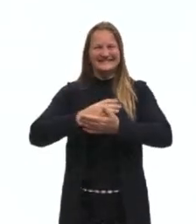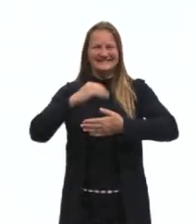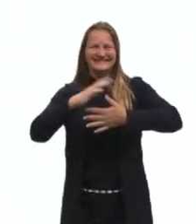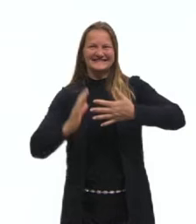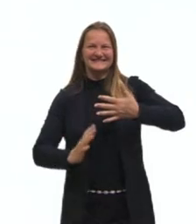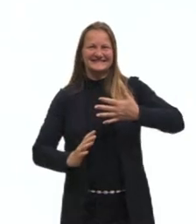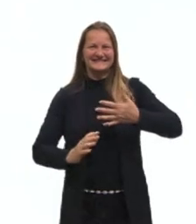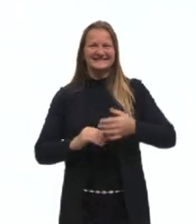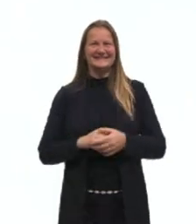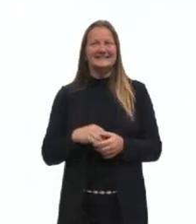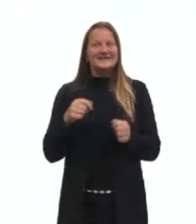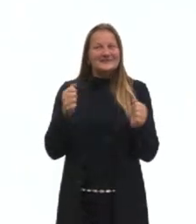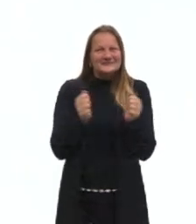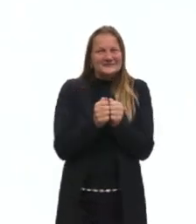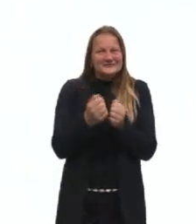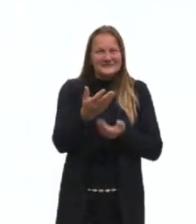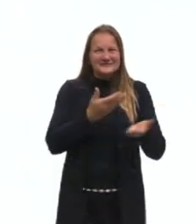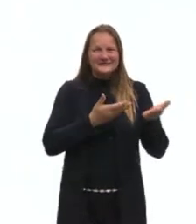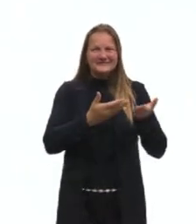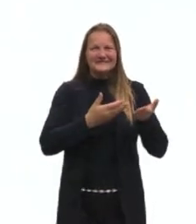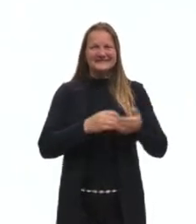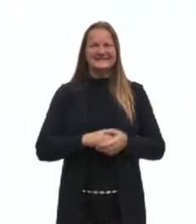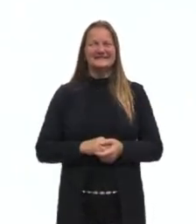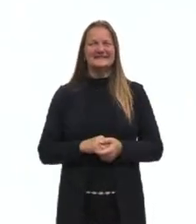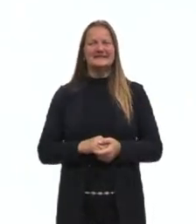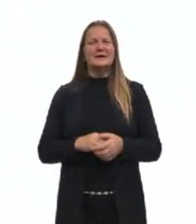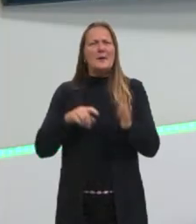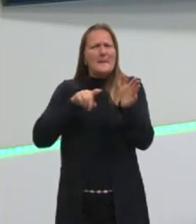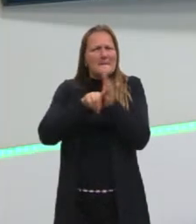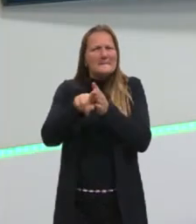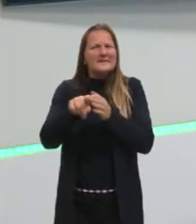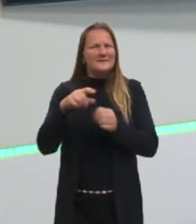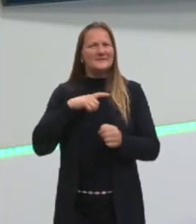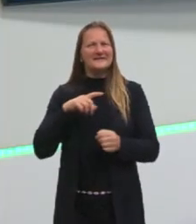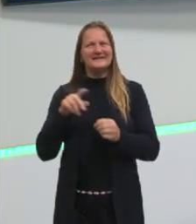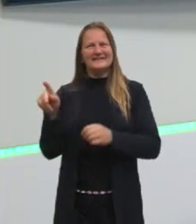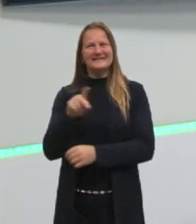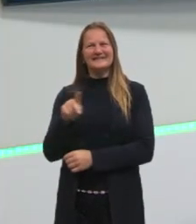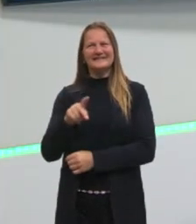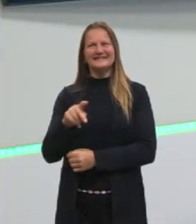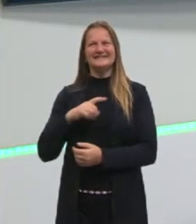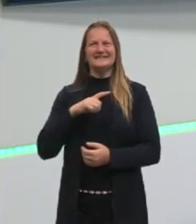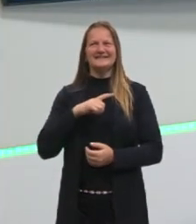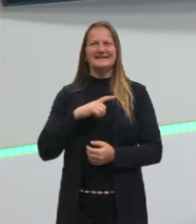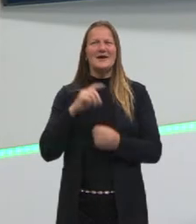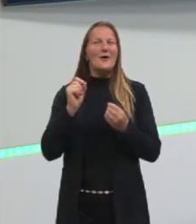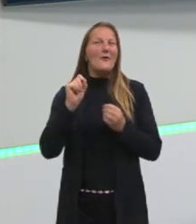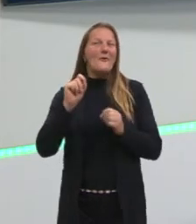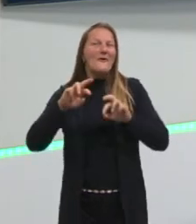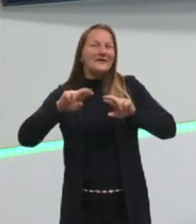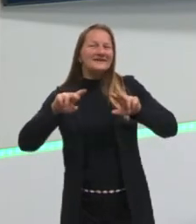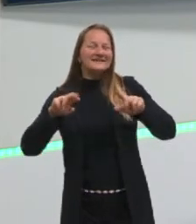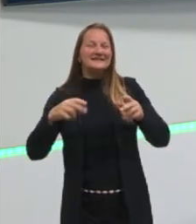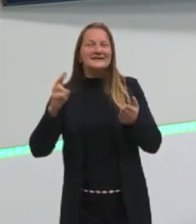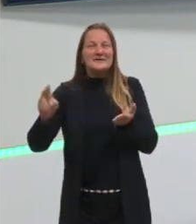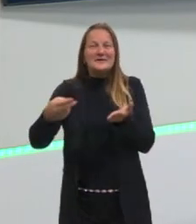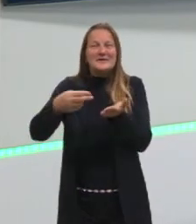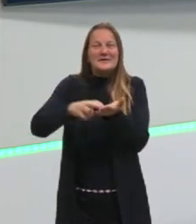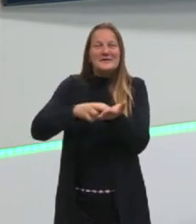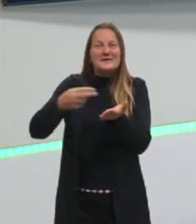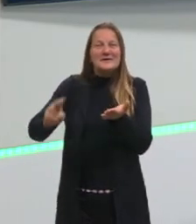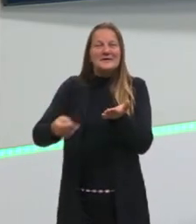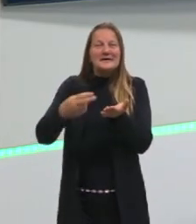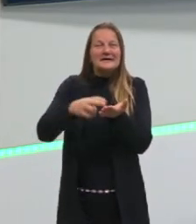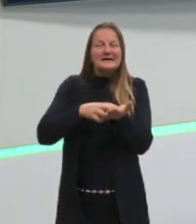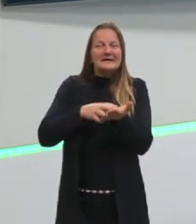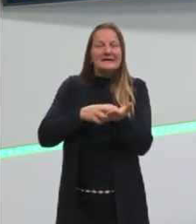que vocês estão vendo aí no cantinho da tela me questionou um dia sobre a diferença da margarina e da